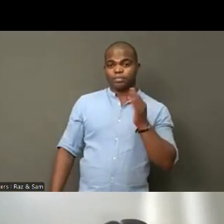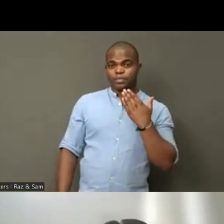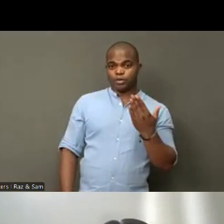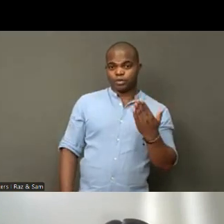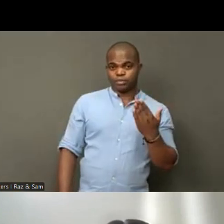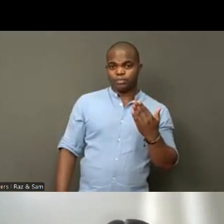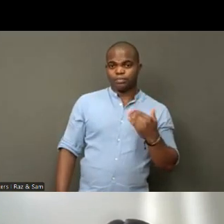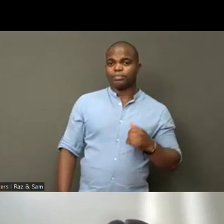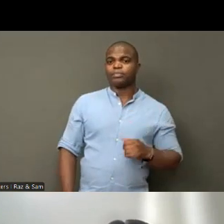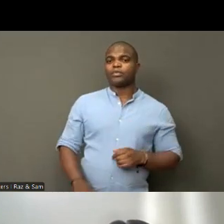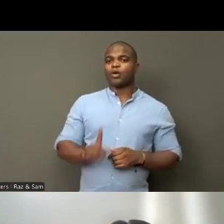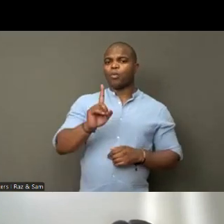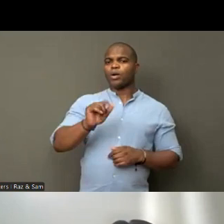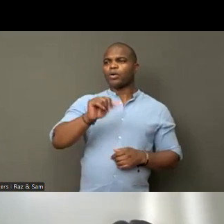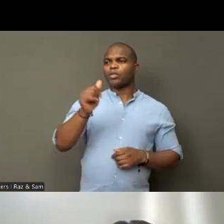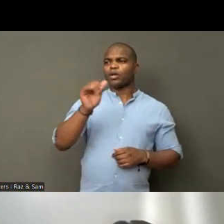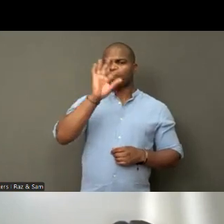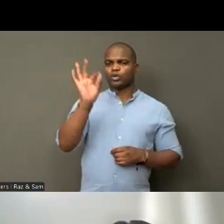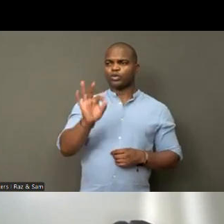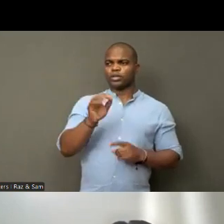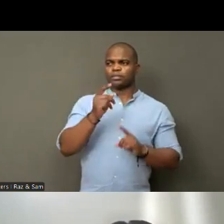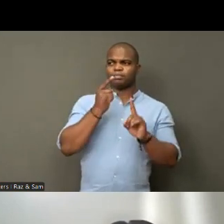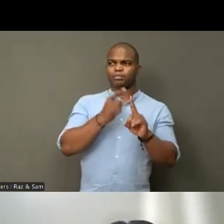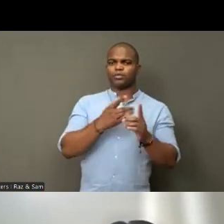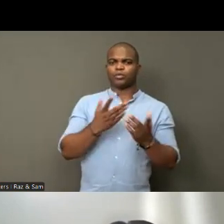aqui para o senhor.